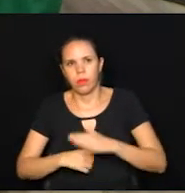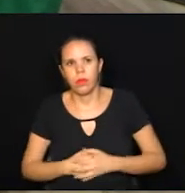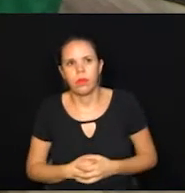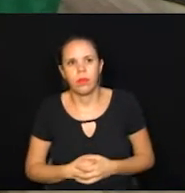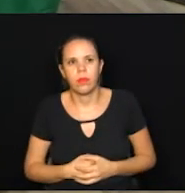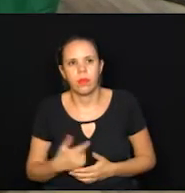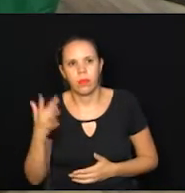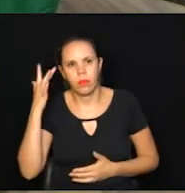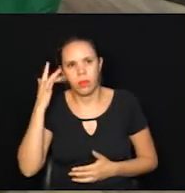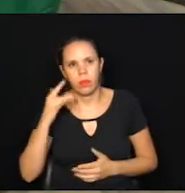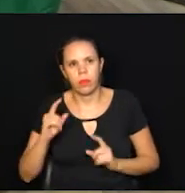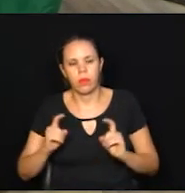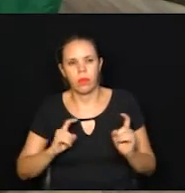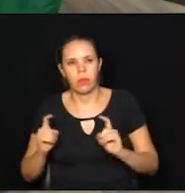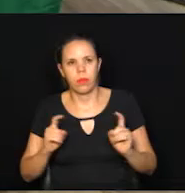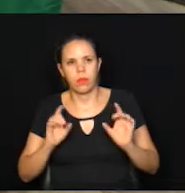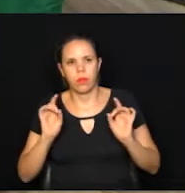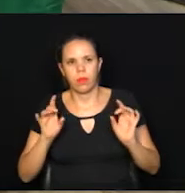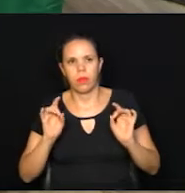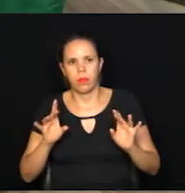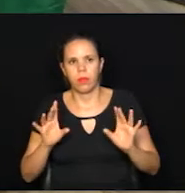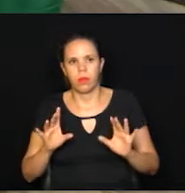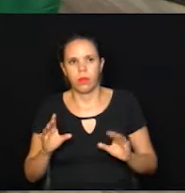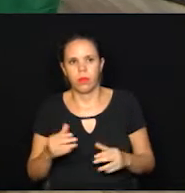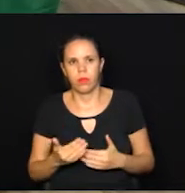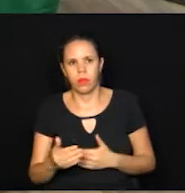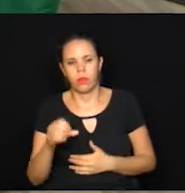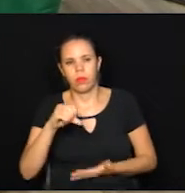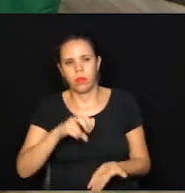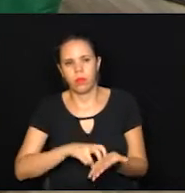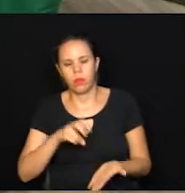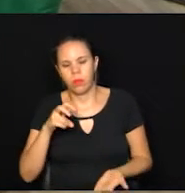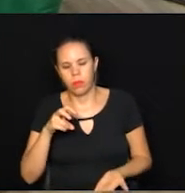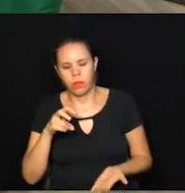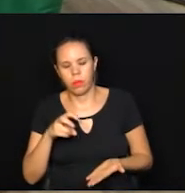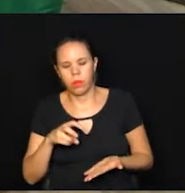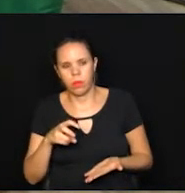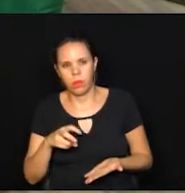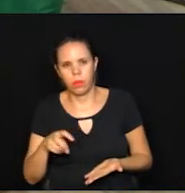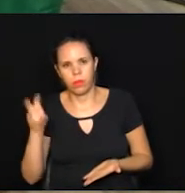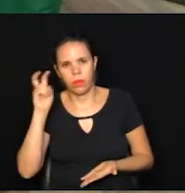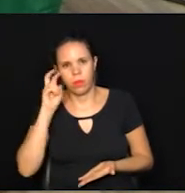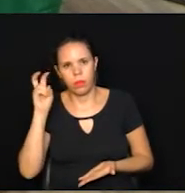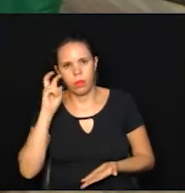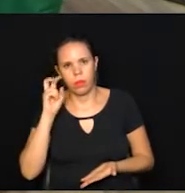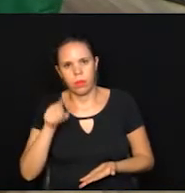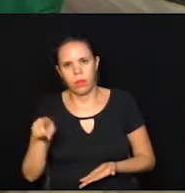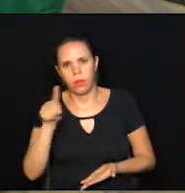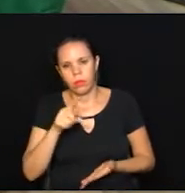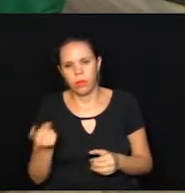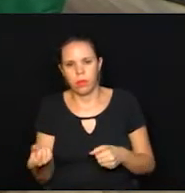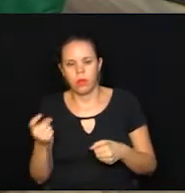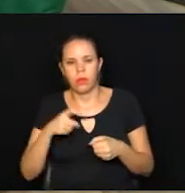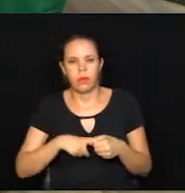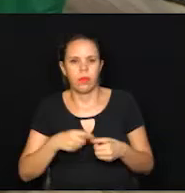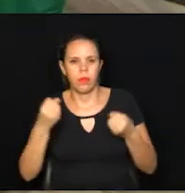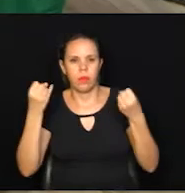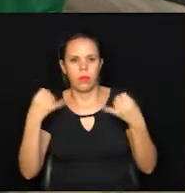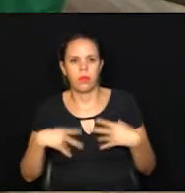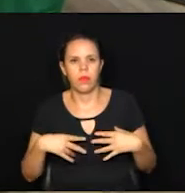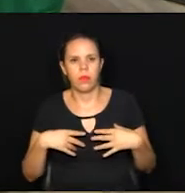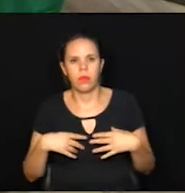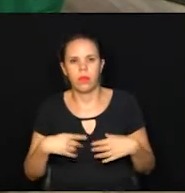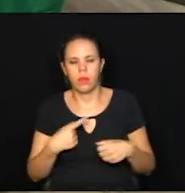Legislativo. Amanhã, reunião extraordinária a partir das 9 horas da manhã. E na quinta-feira você está de volta com as notícias